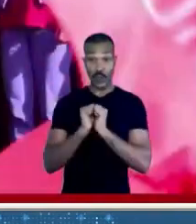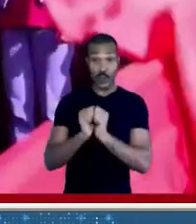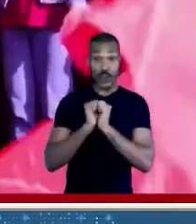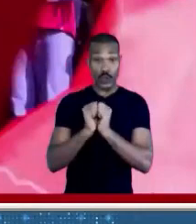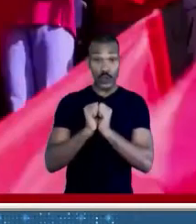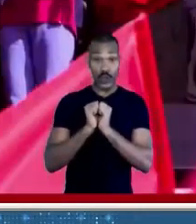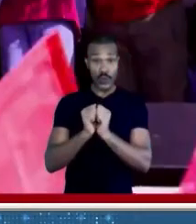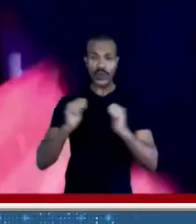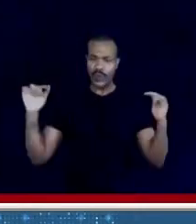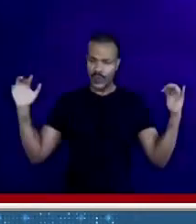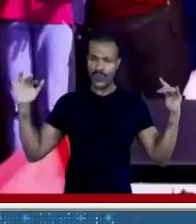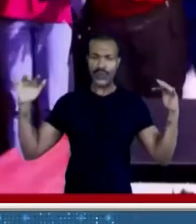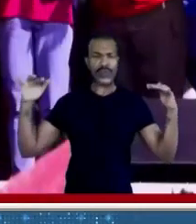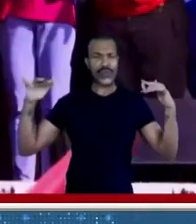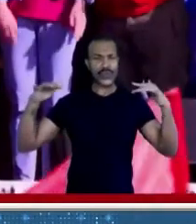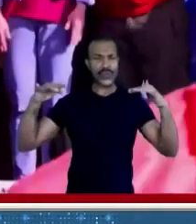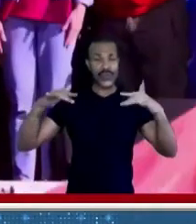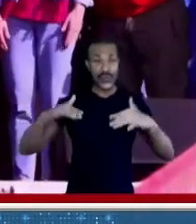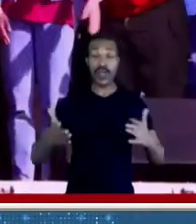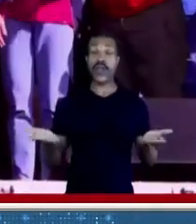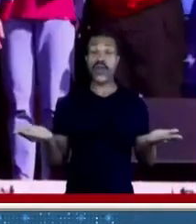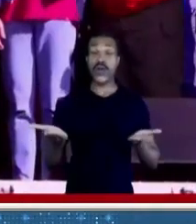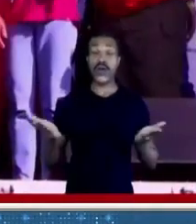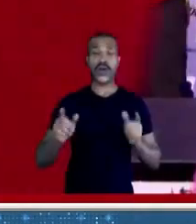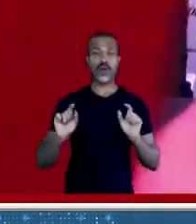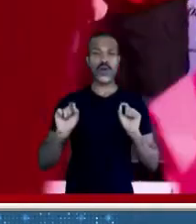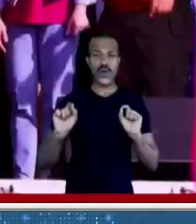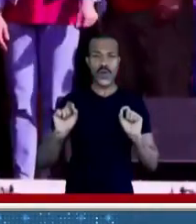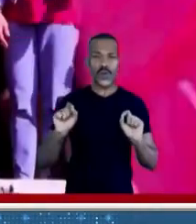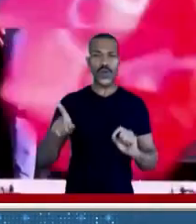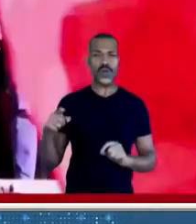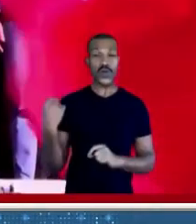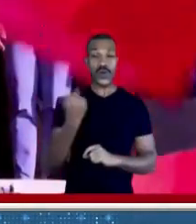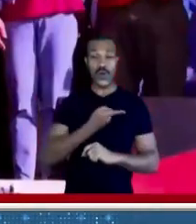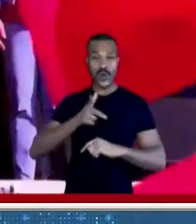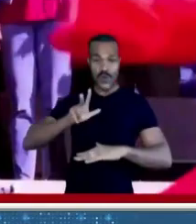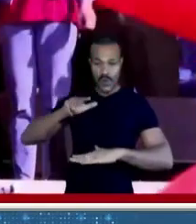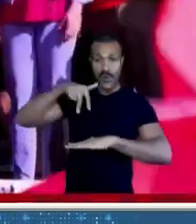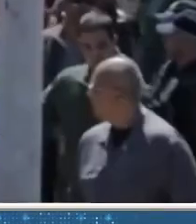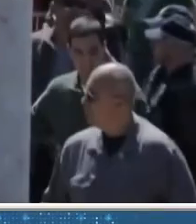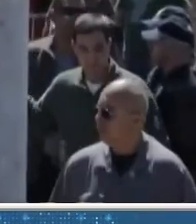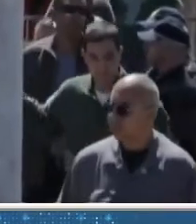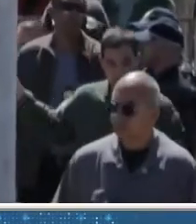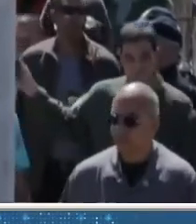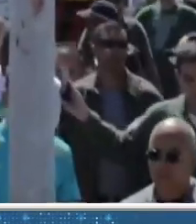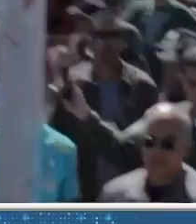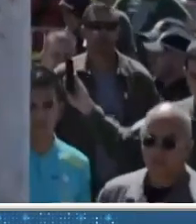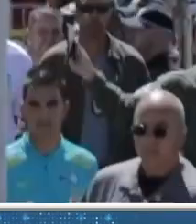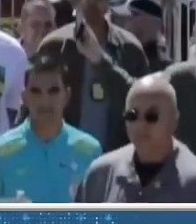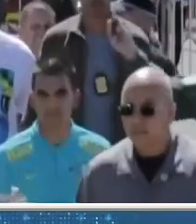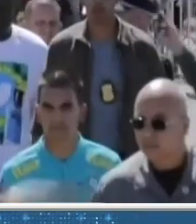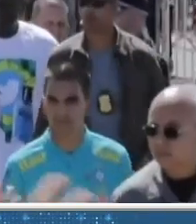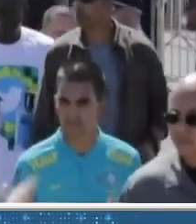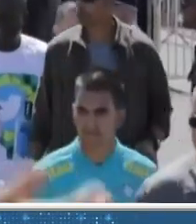saia dessa crise, o Brasil supere a fase pós-pandemia e retoma o crescimento da economia, gerando emprego,